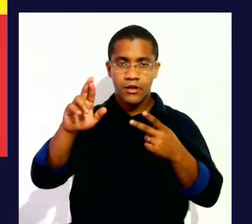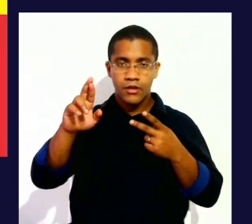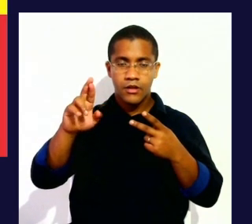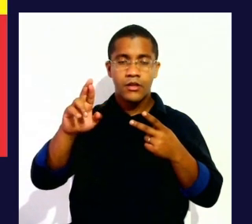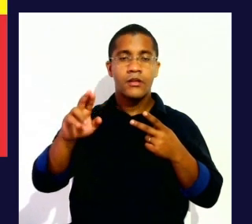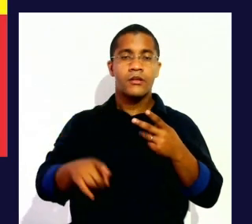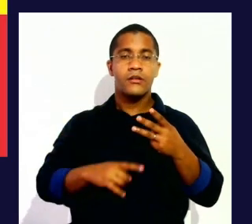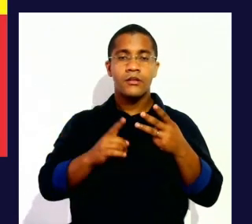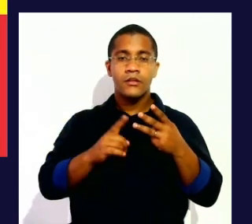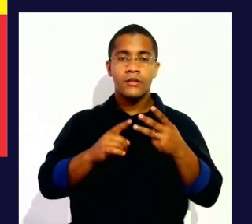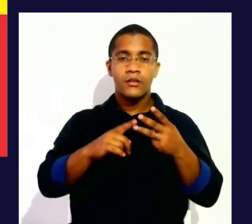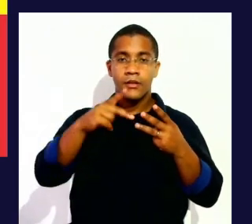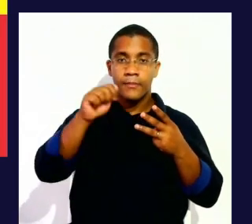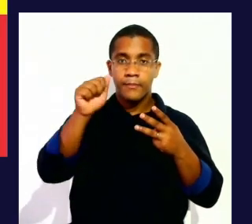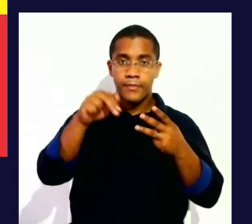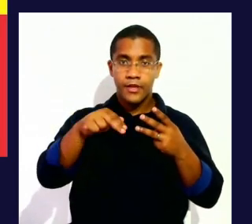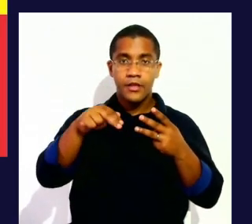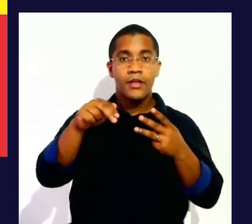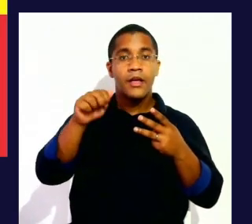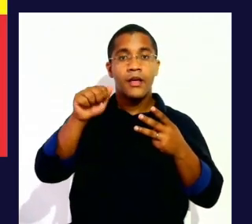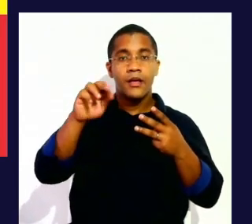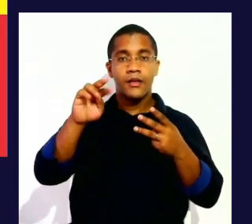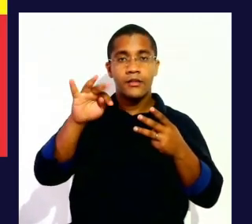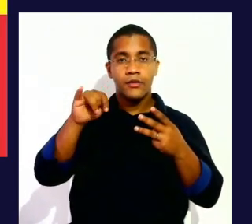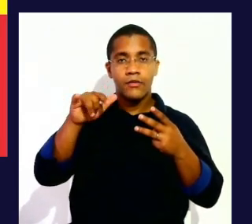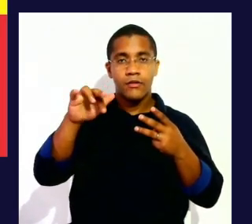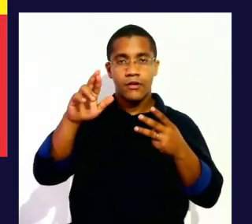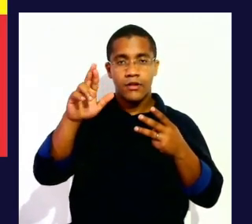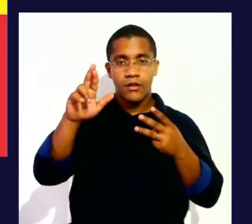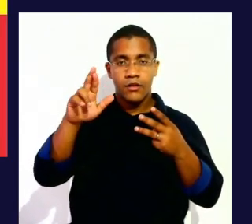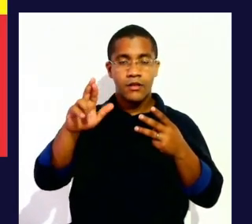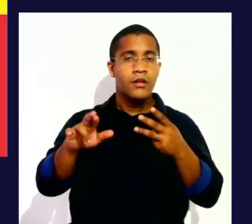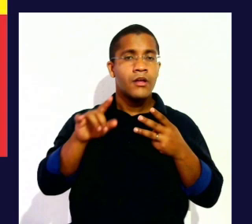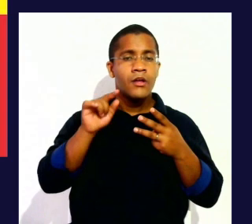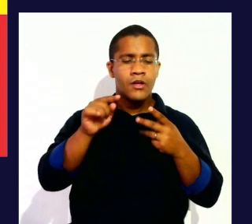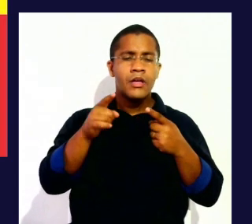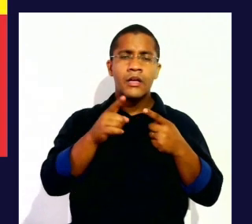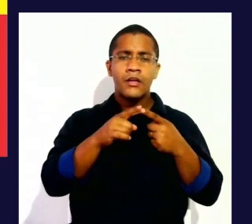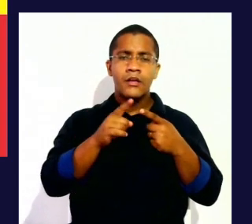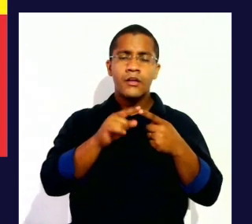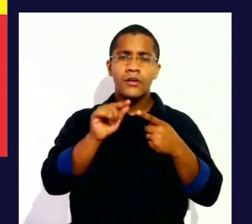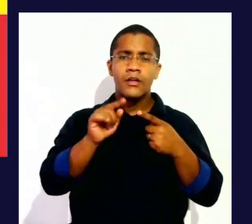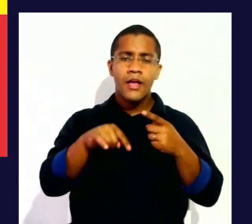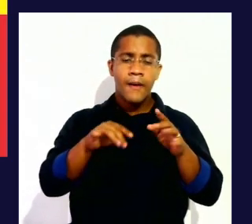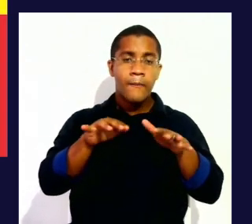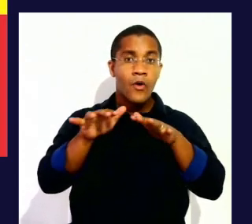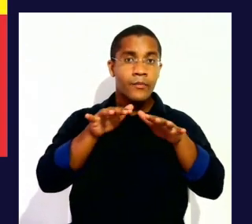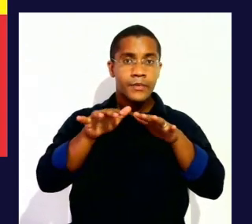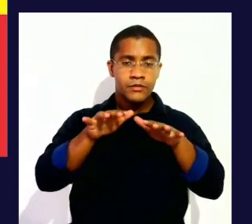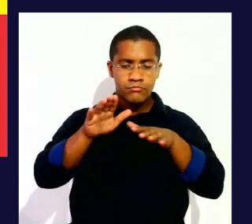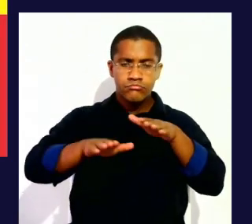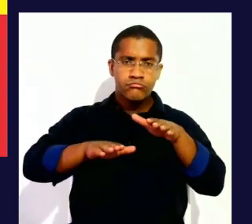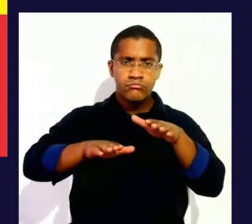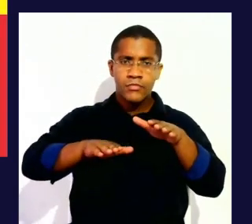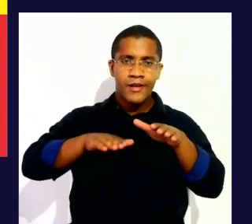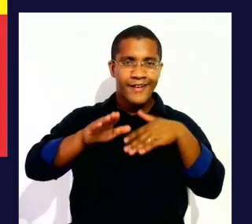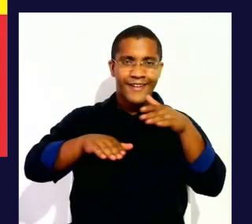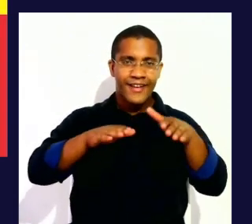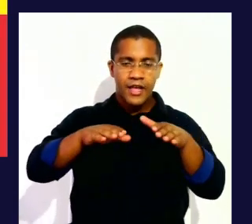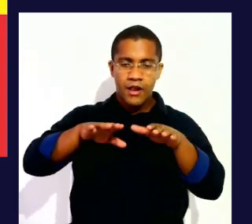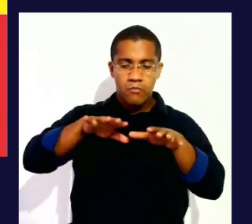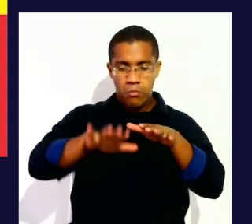intra-articulares, pan-articulares. E quando se fala de entoses, a entose ocorre quando a amplitude